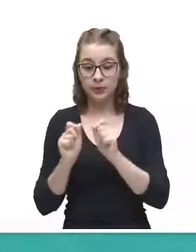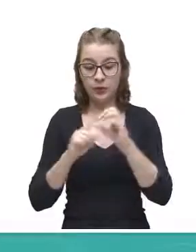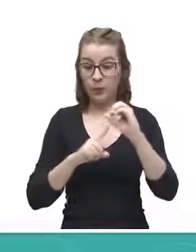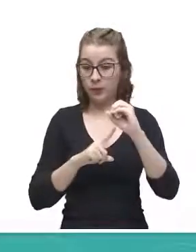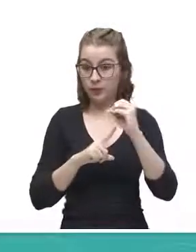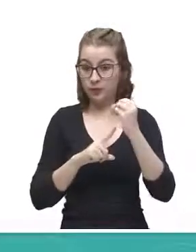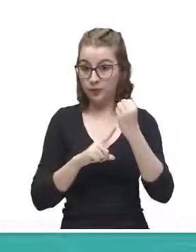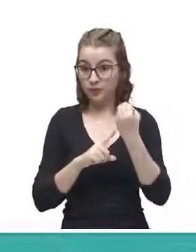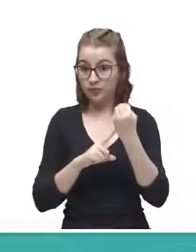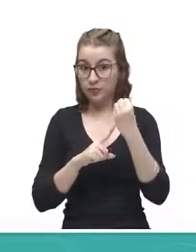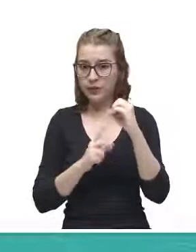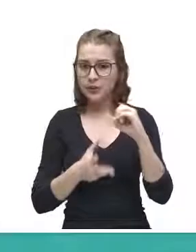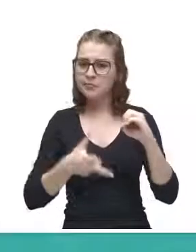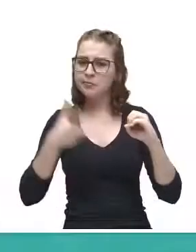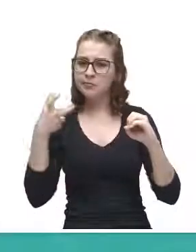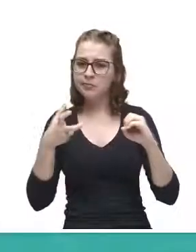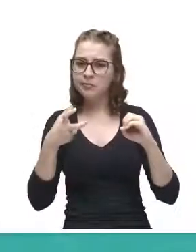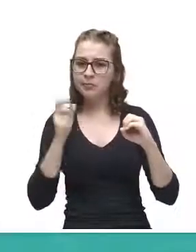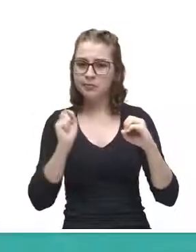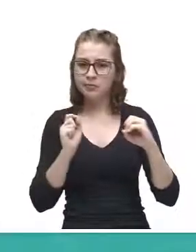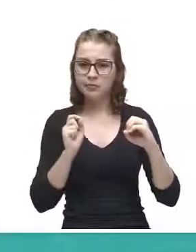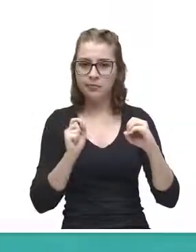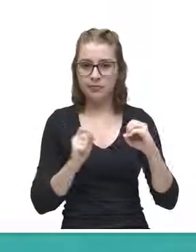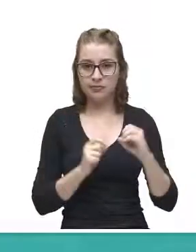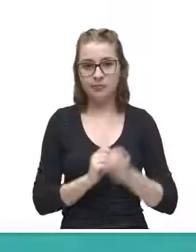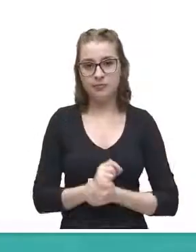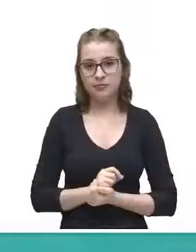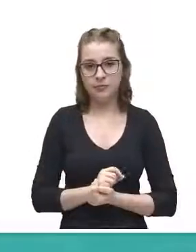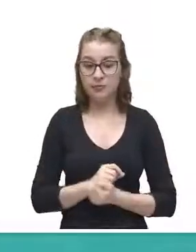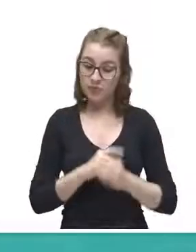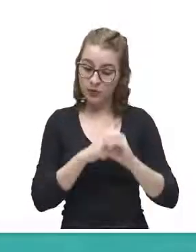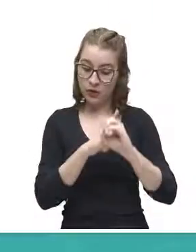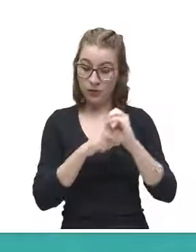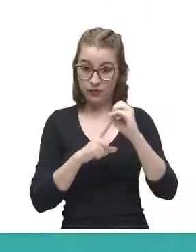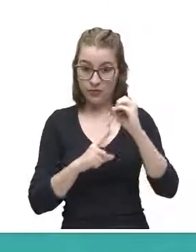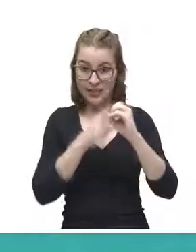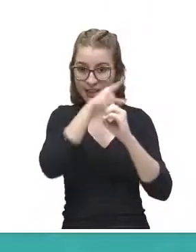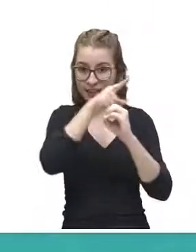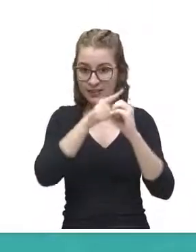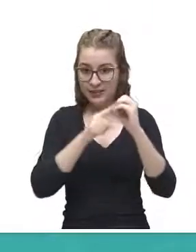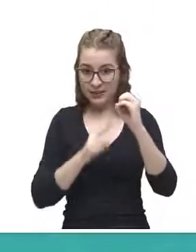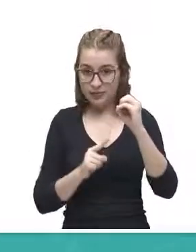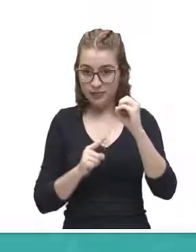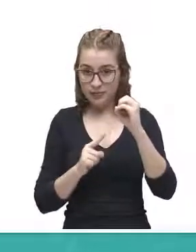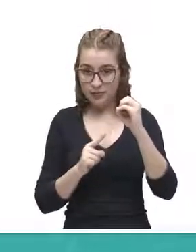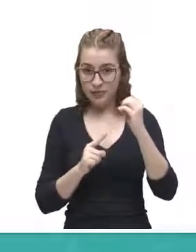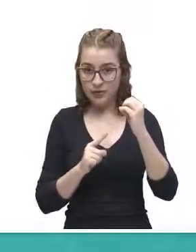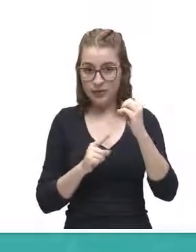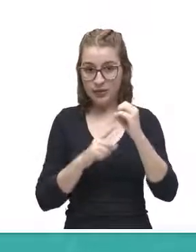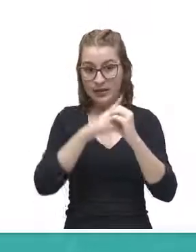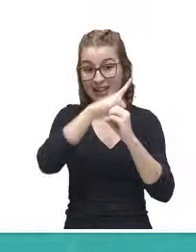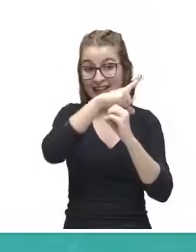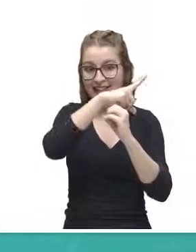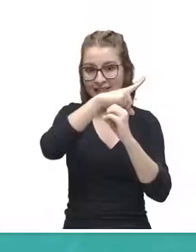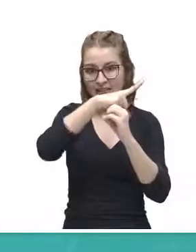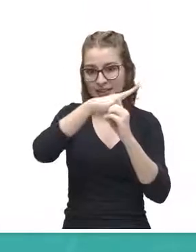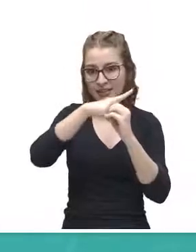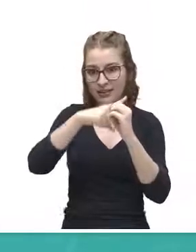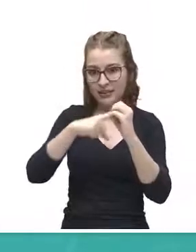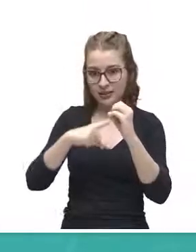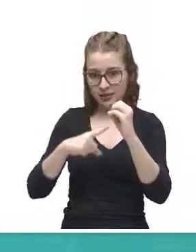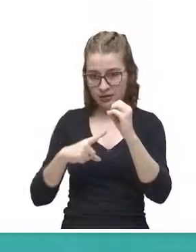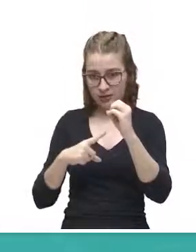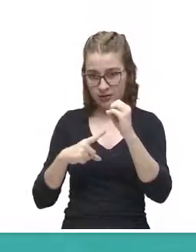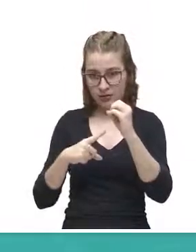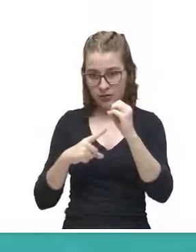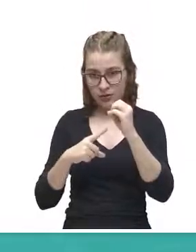vai verificar aí que o eixo terrestre, tá? Ele vai estar ligeiramente inclinado. Quando ele